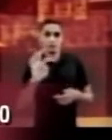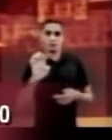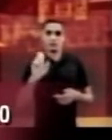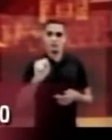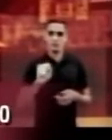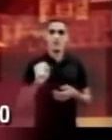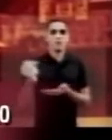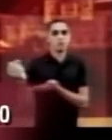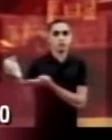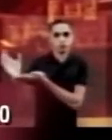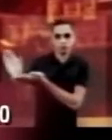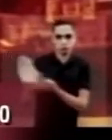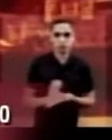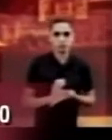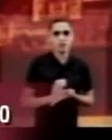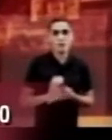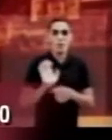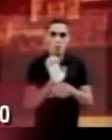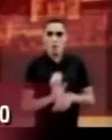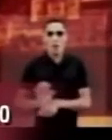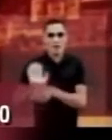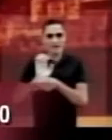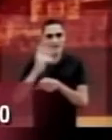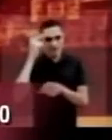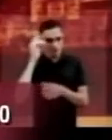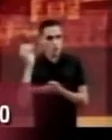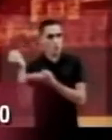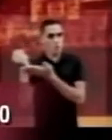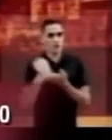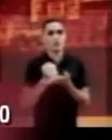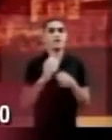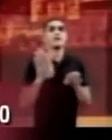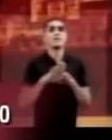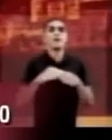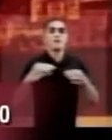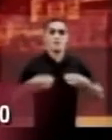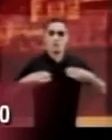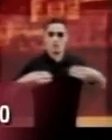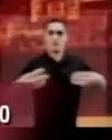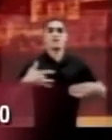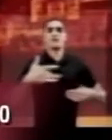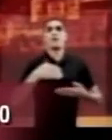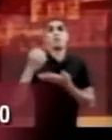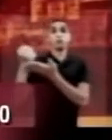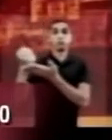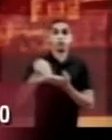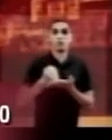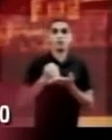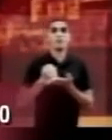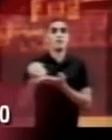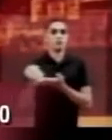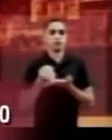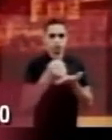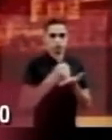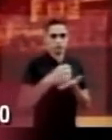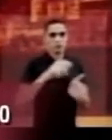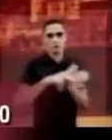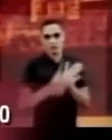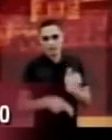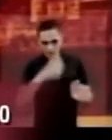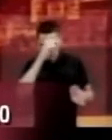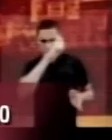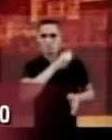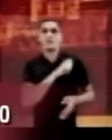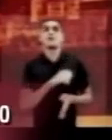tivemos uma quantidade de testes suficiente para testar a nossa população. Então, a partir